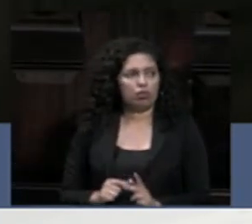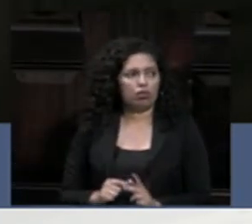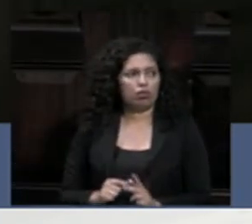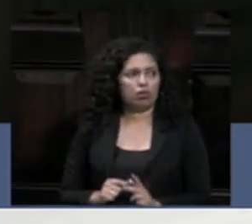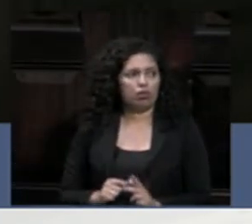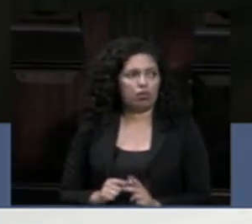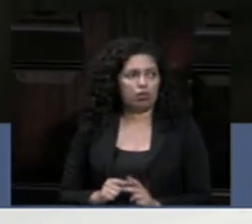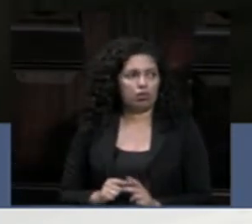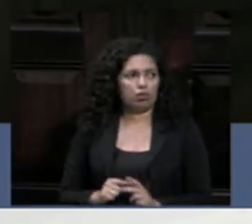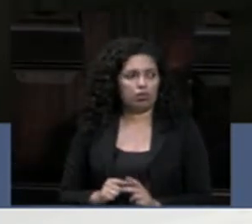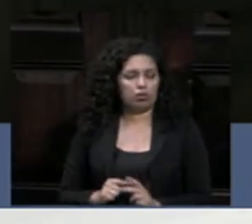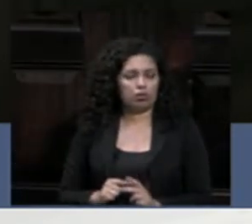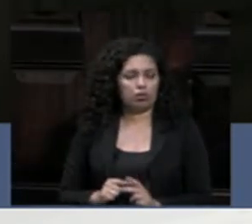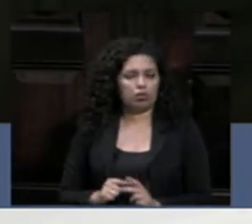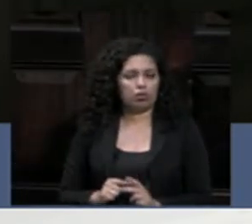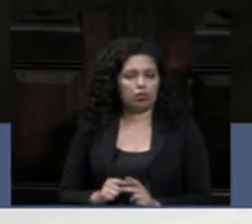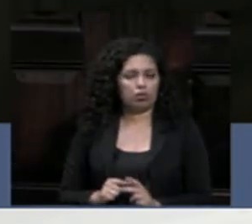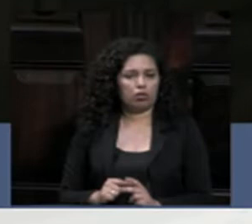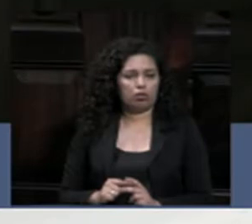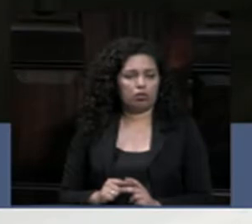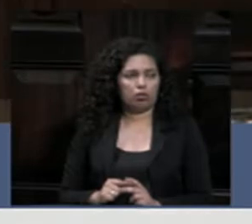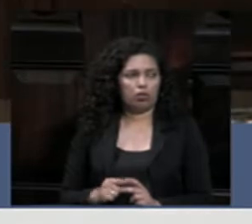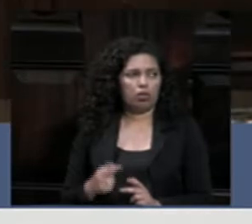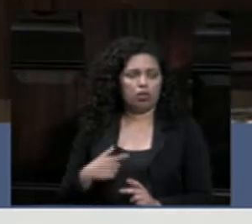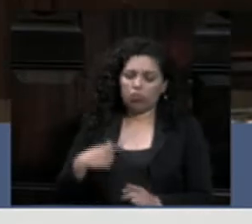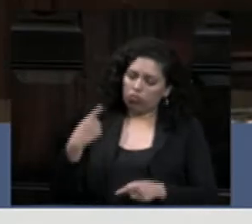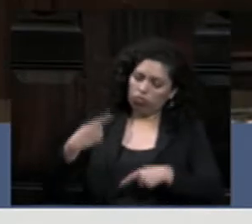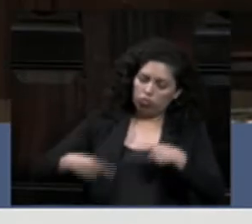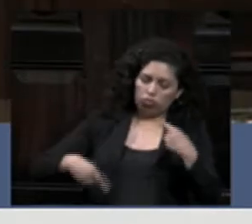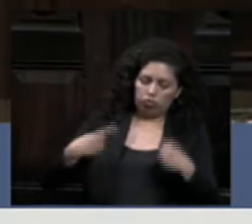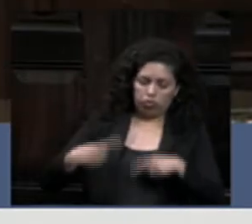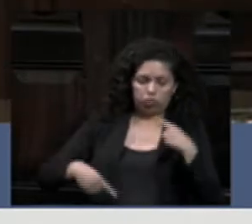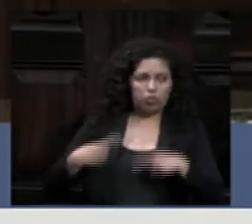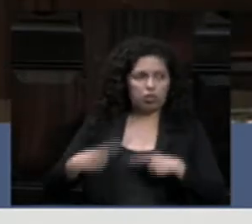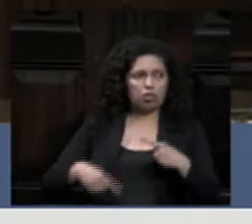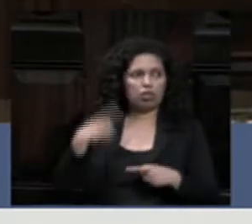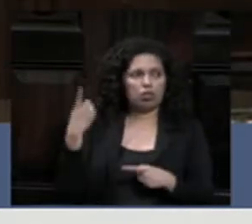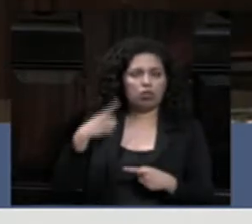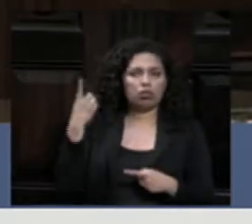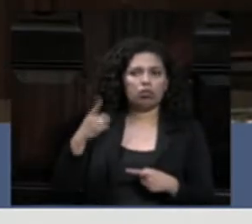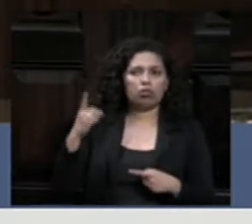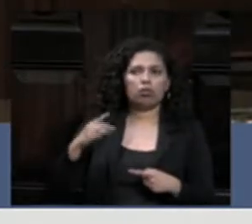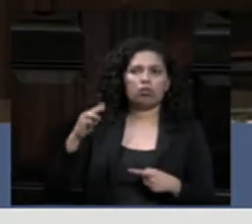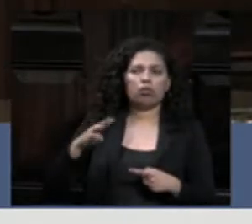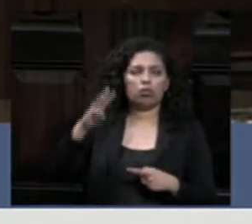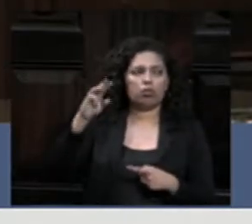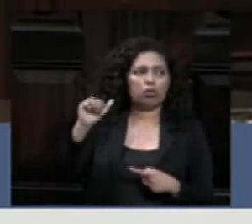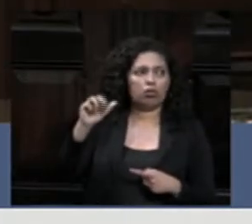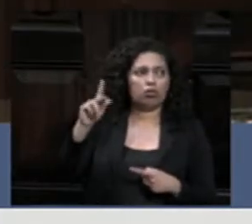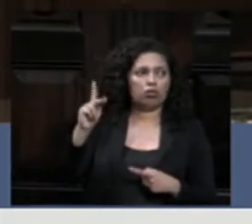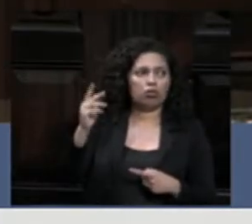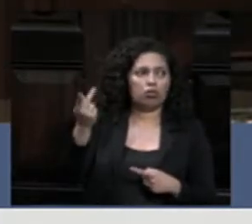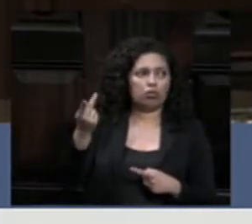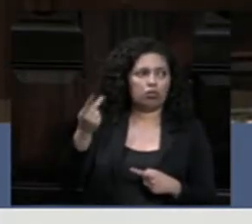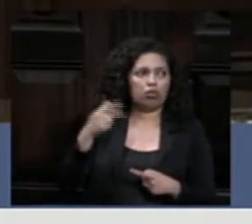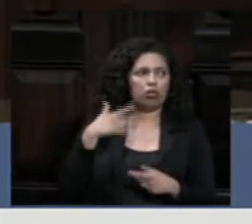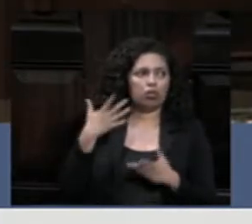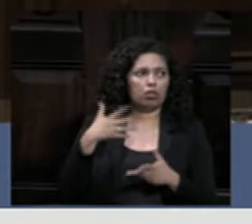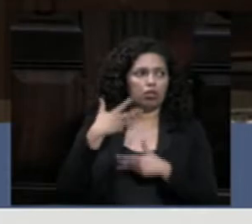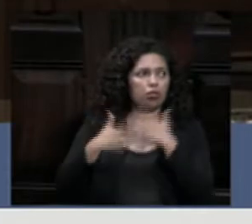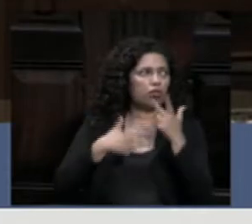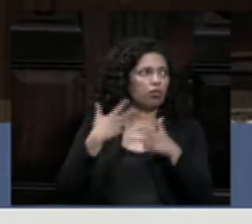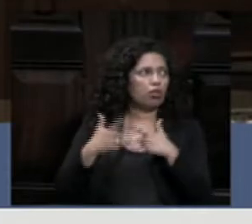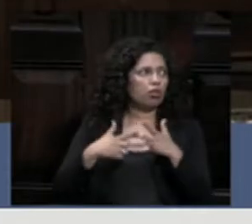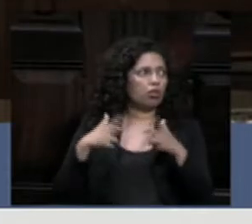Chacon de Assis. Esse é o meu entendimento. Essa solução que o deputado Valdec coloca, eu quero dizer que a mim me contempla.